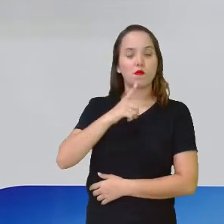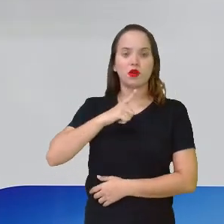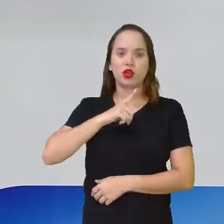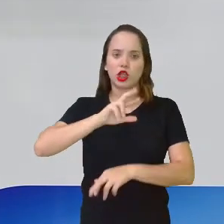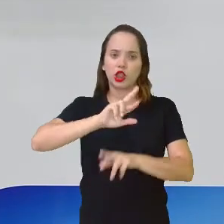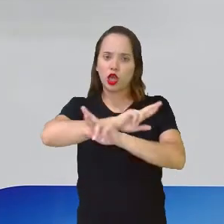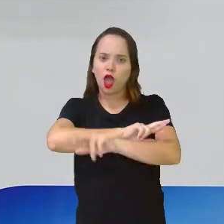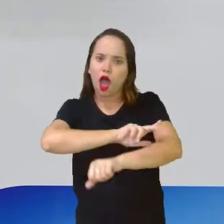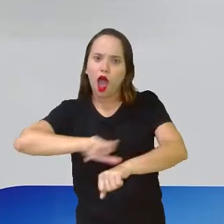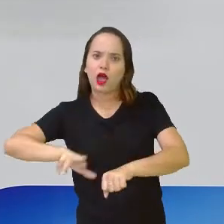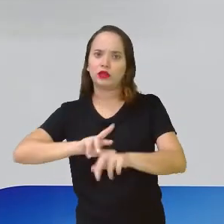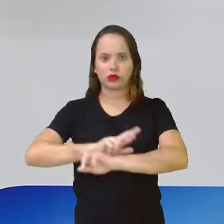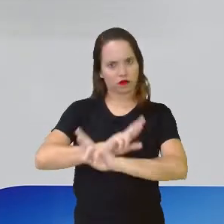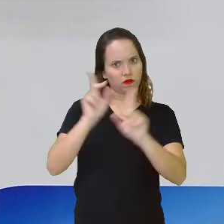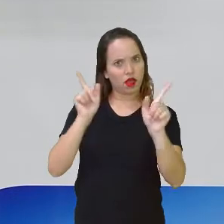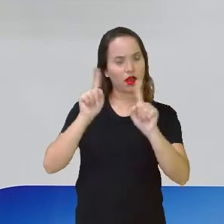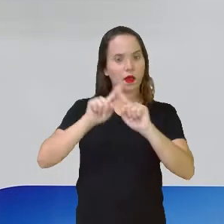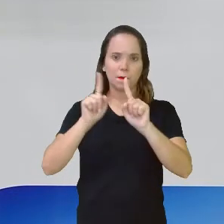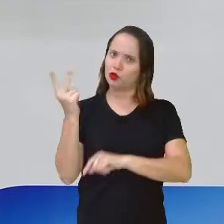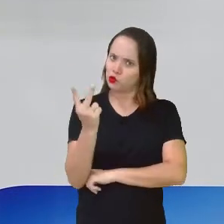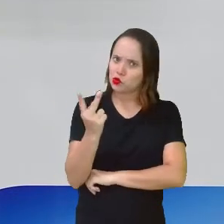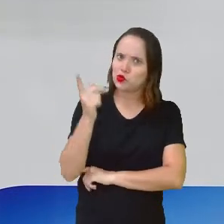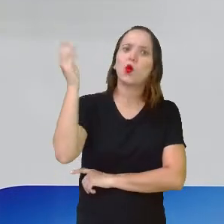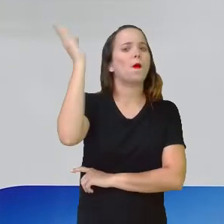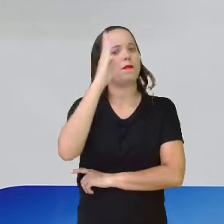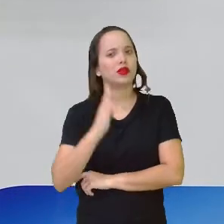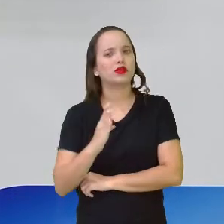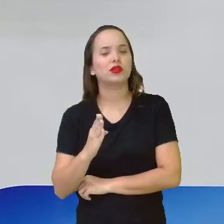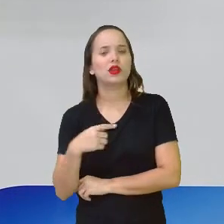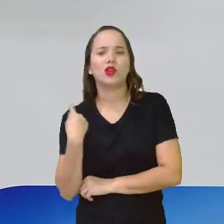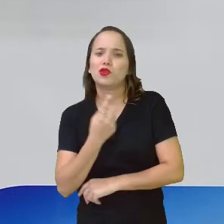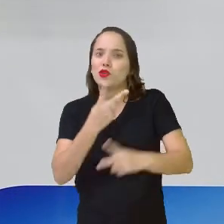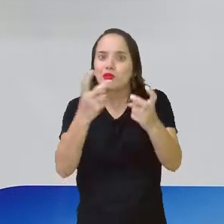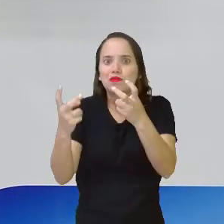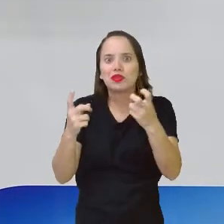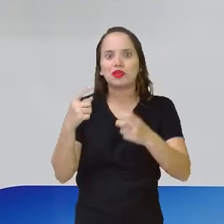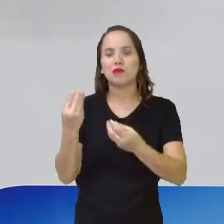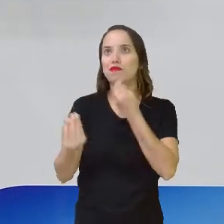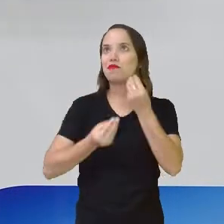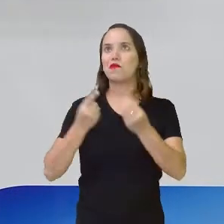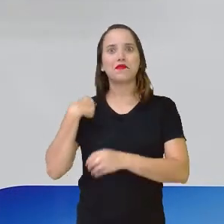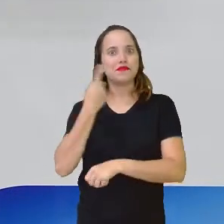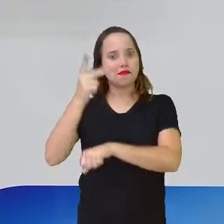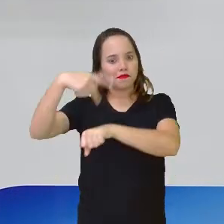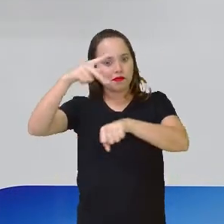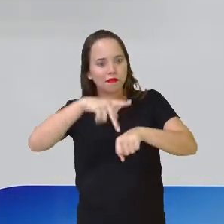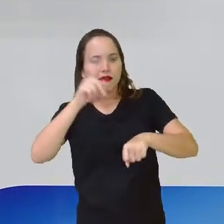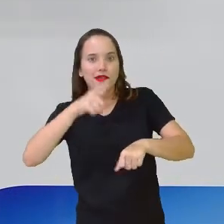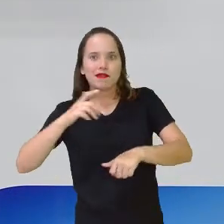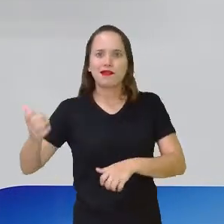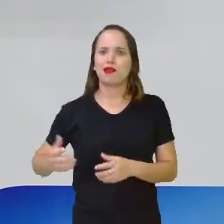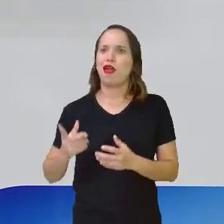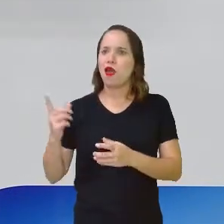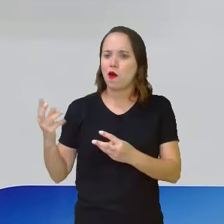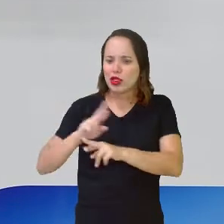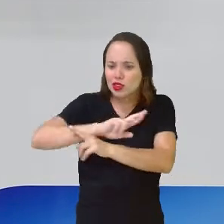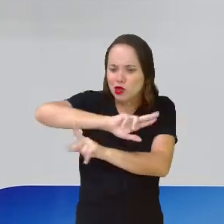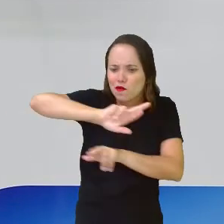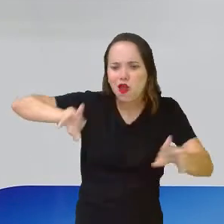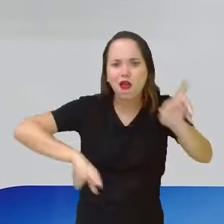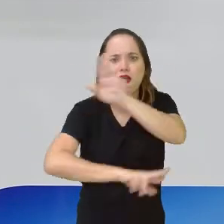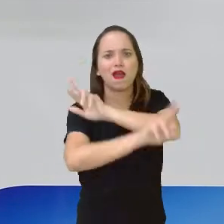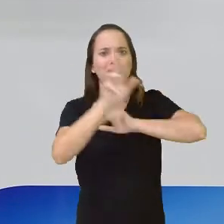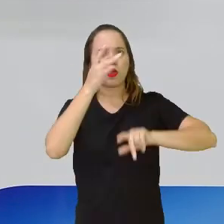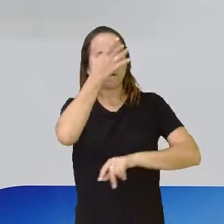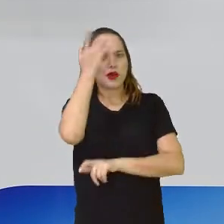diferentes, brasileiros, a gente vê o quanto que o nosso país, ele é rico de pessoas, dessa diversidade,